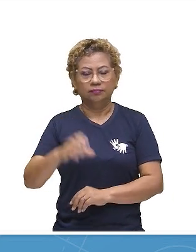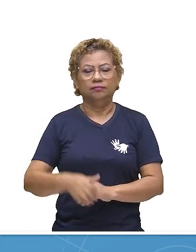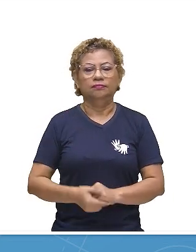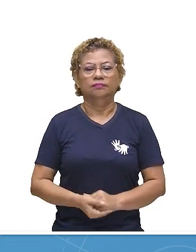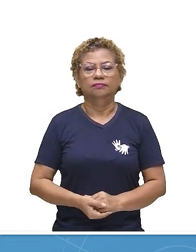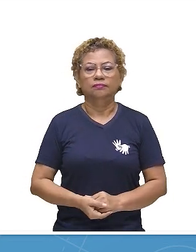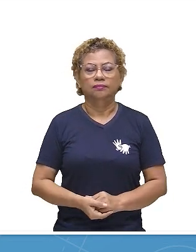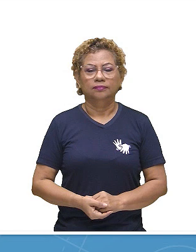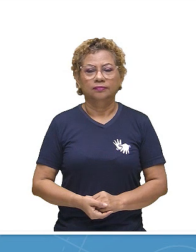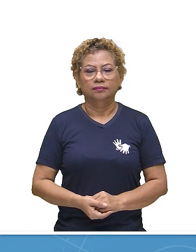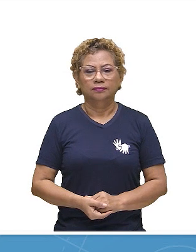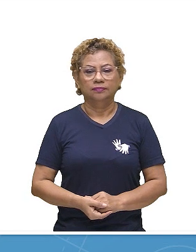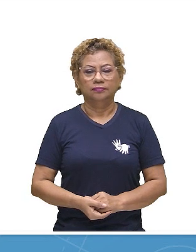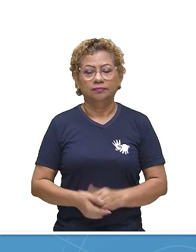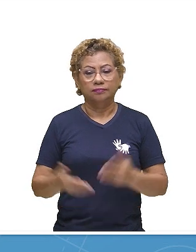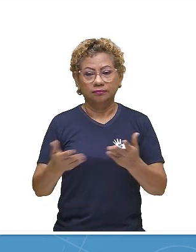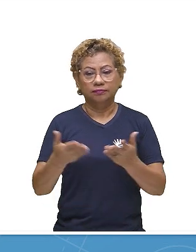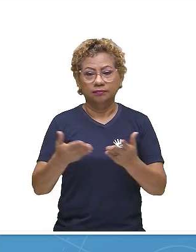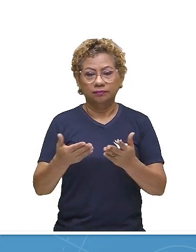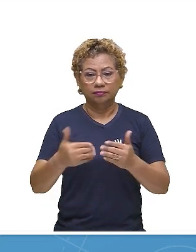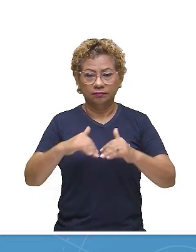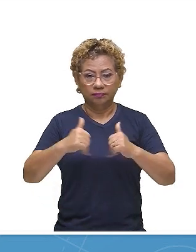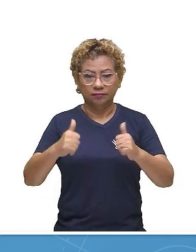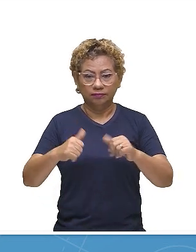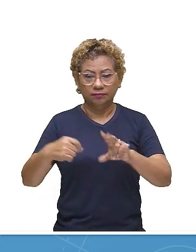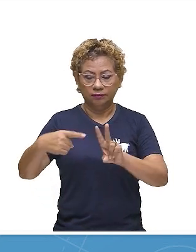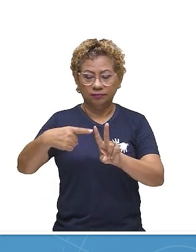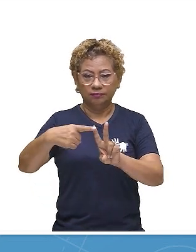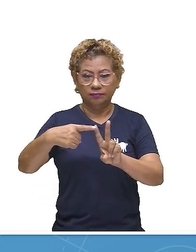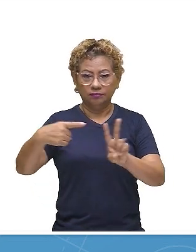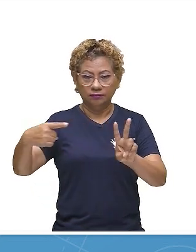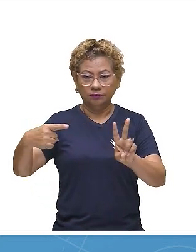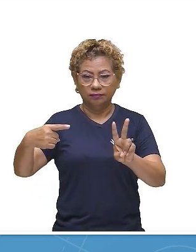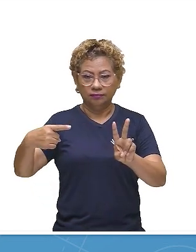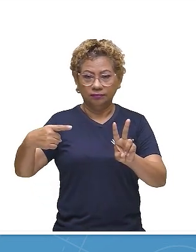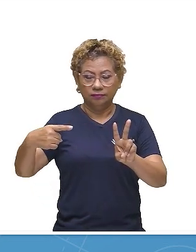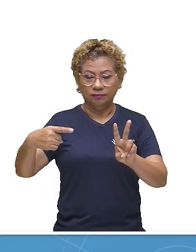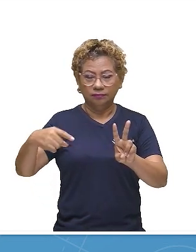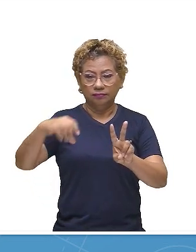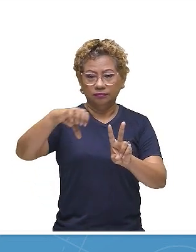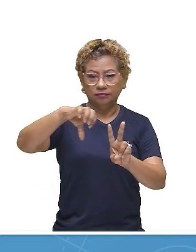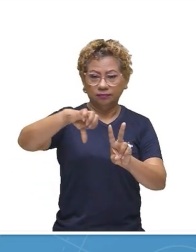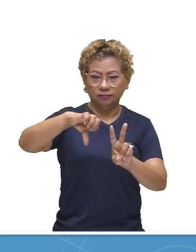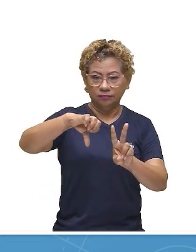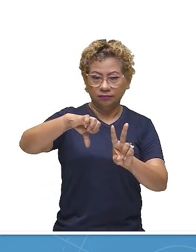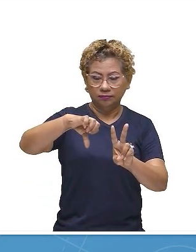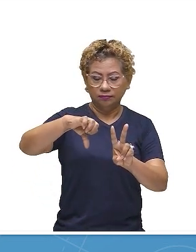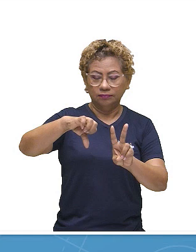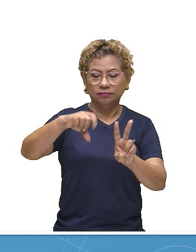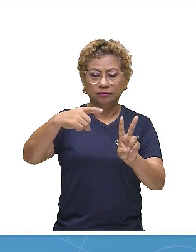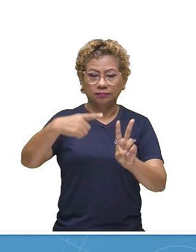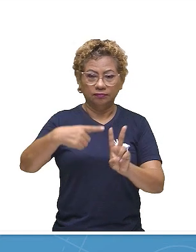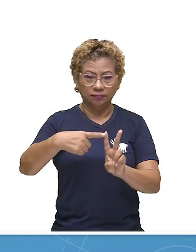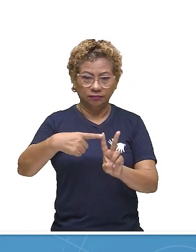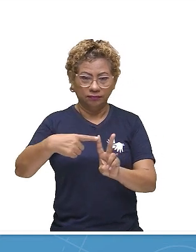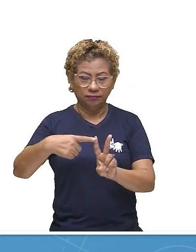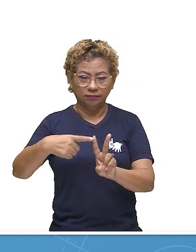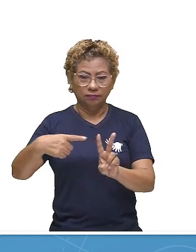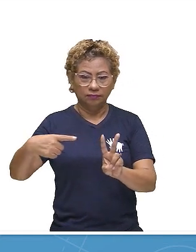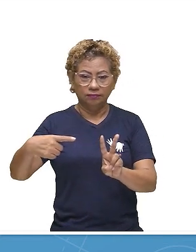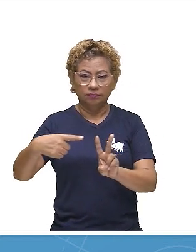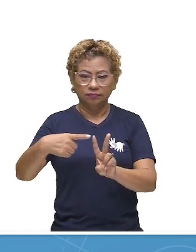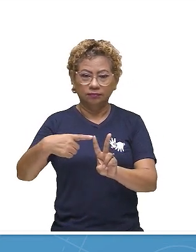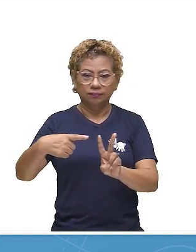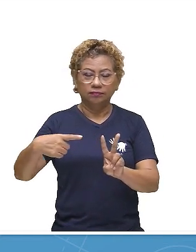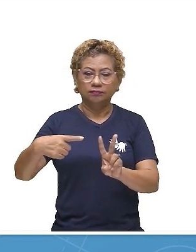Aí eu vou separar aqui os radicandos, né? Que estão aqui em forma de fração. Então, eu vou colocar aqui uma